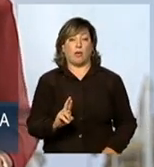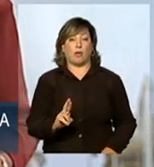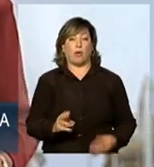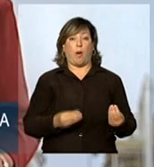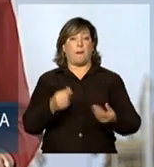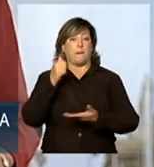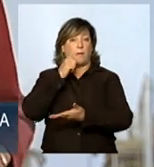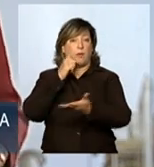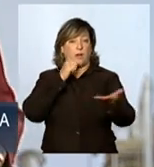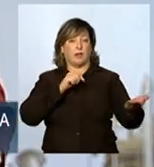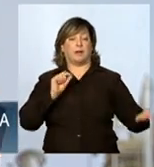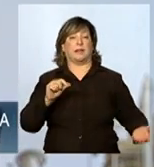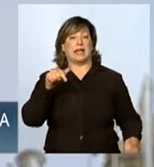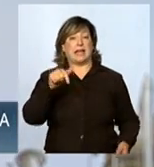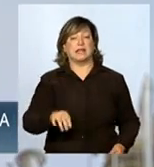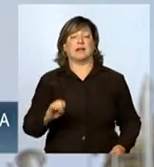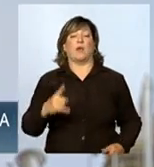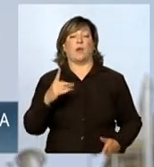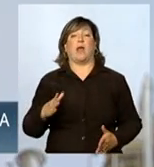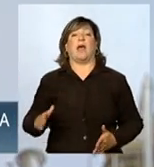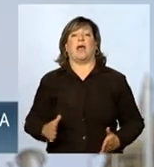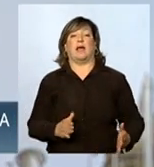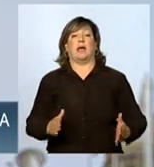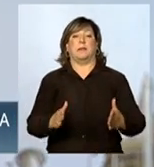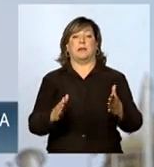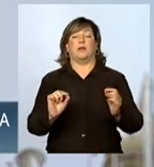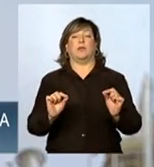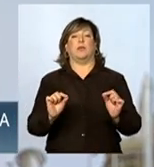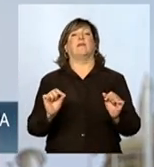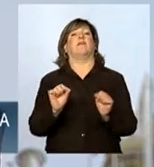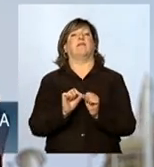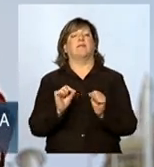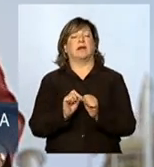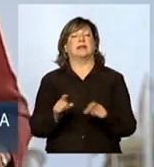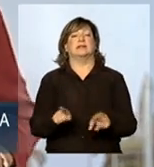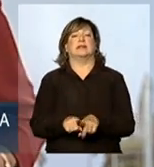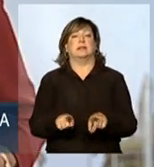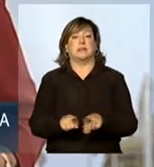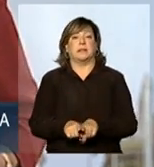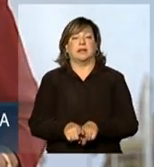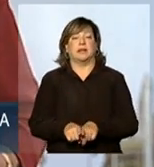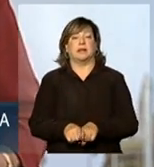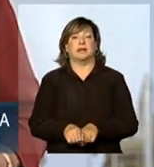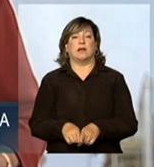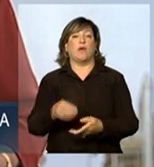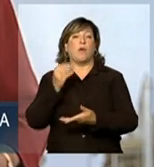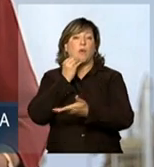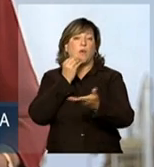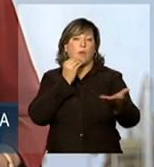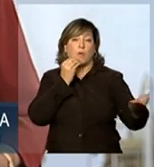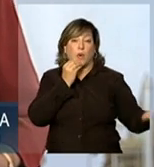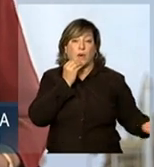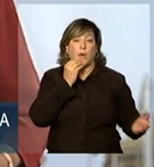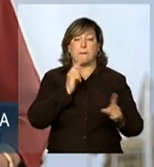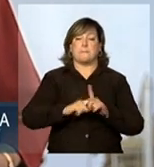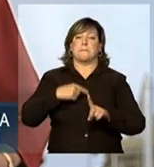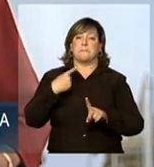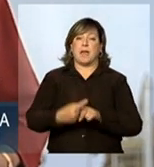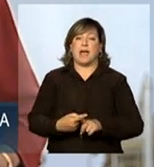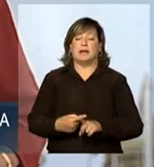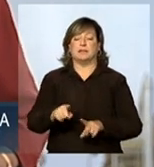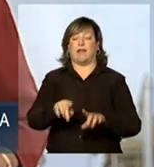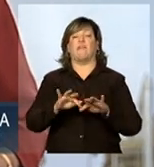mulher. Esse é um caminho que leva também a mais oportunidades para